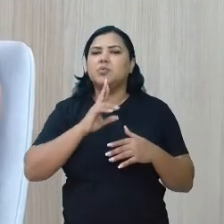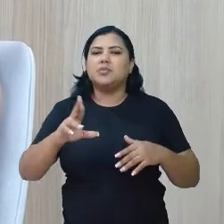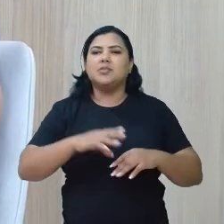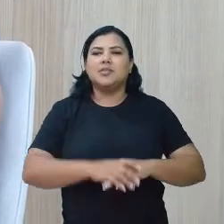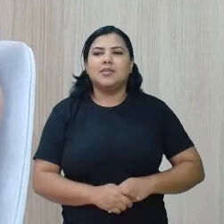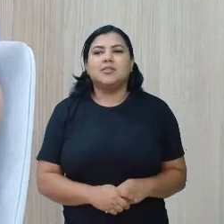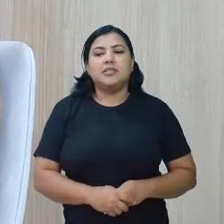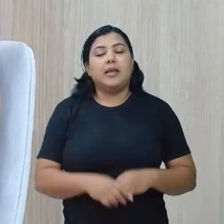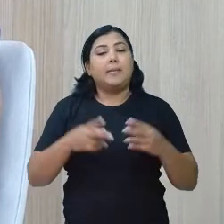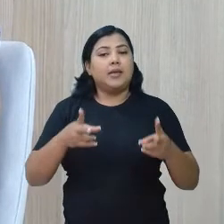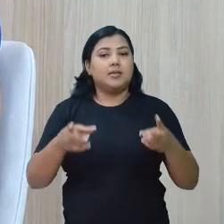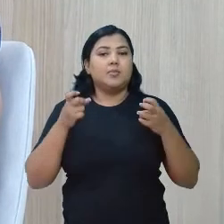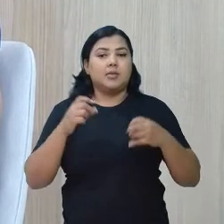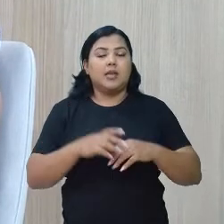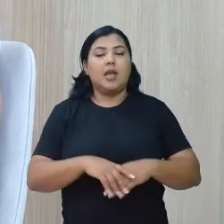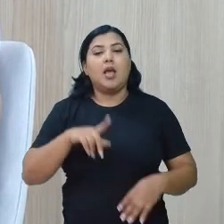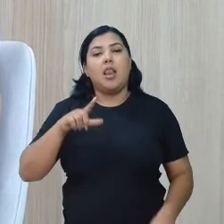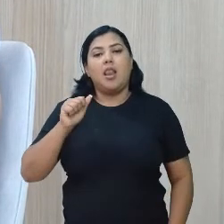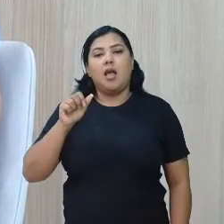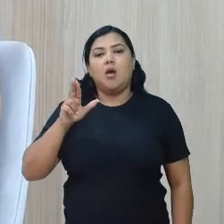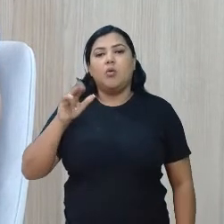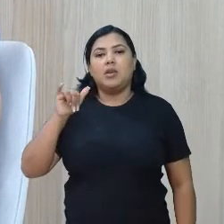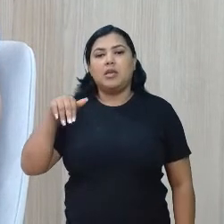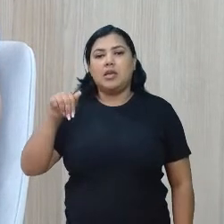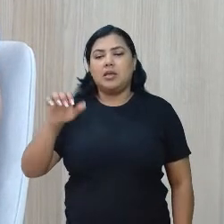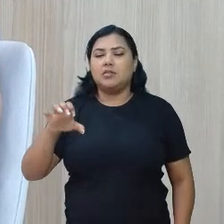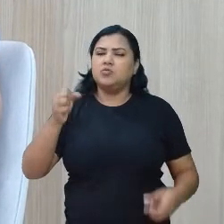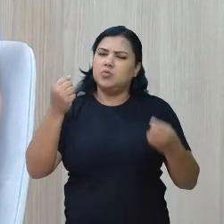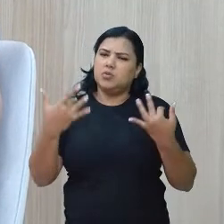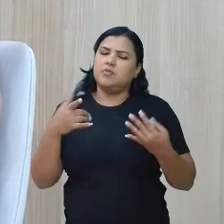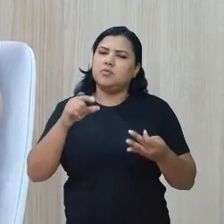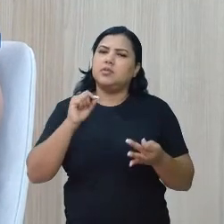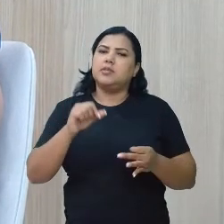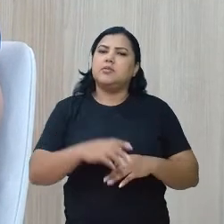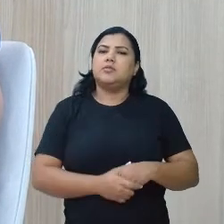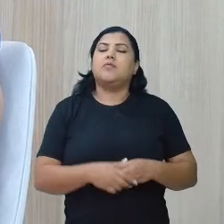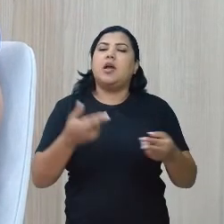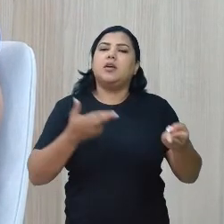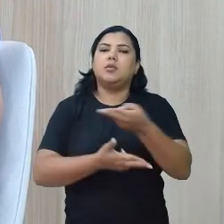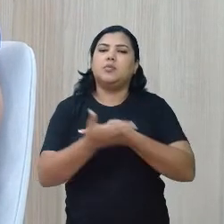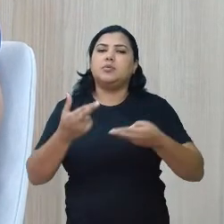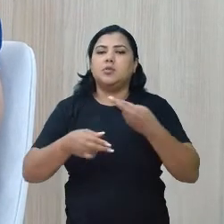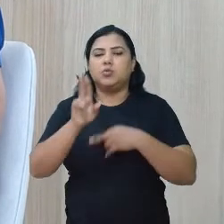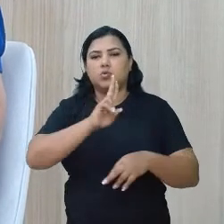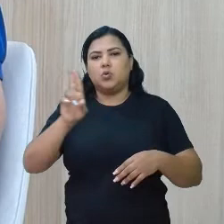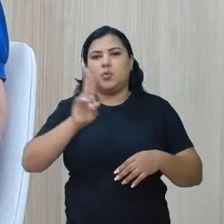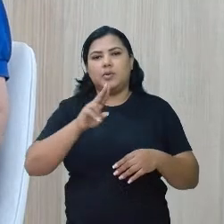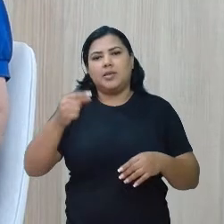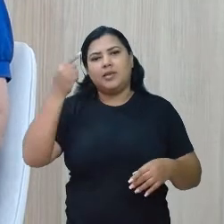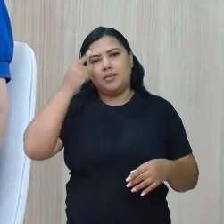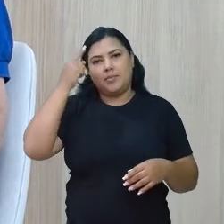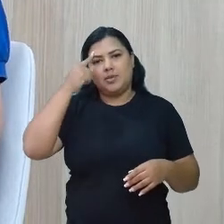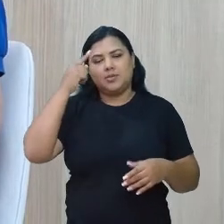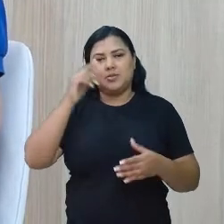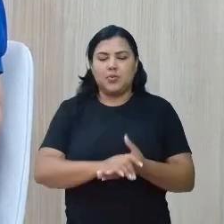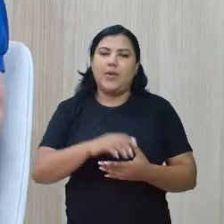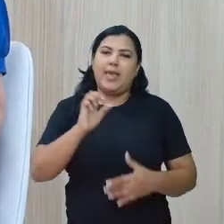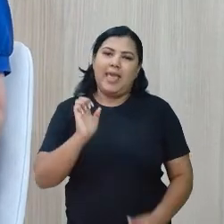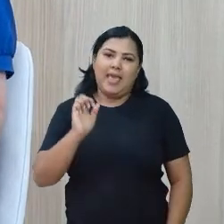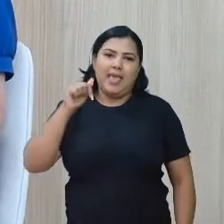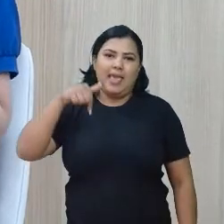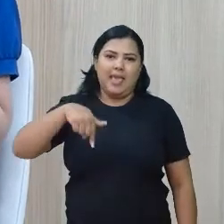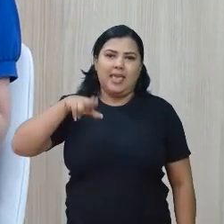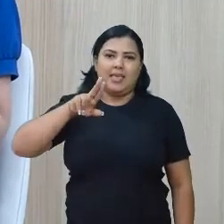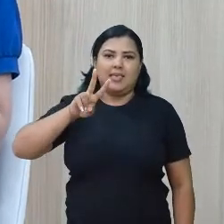suas percepções. A Lauriane falou, Tiago, naquela hora que você estava explicando sobre a relação do nome, que ela pensou em equivalente, que também